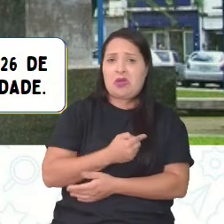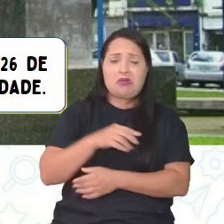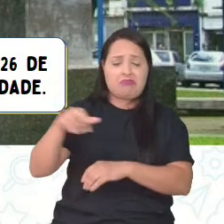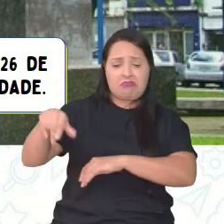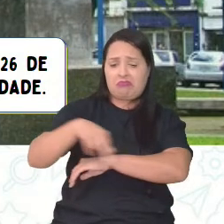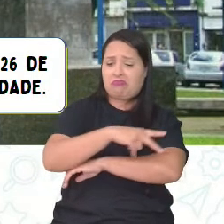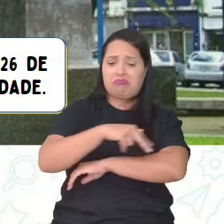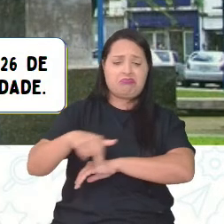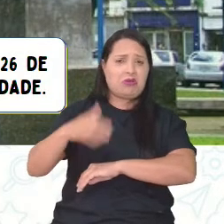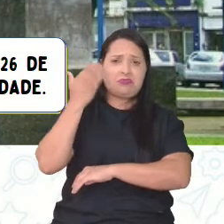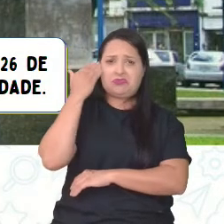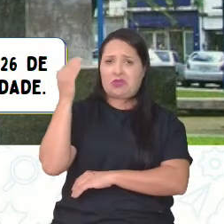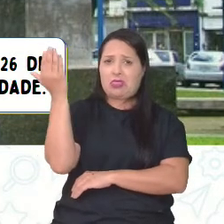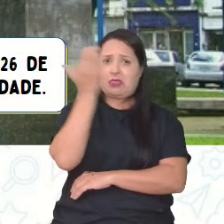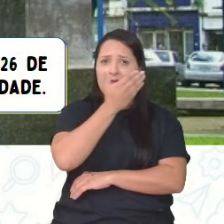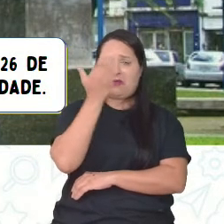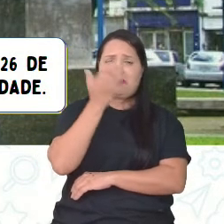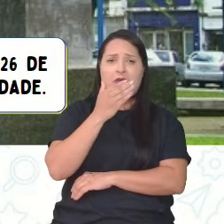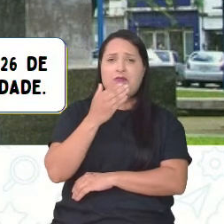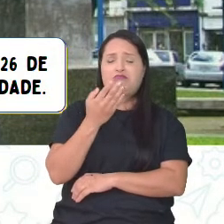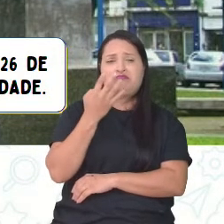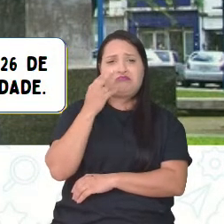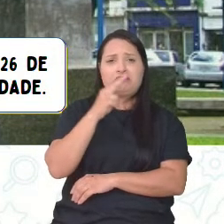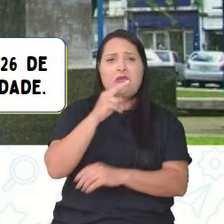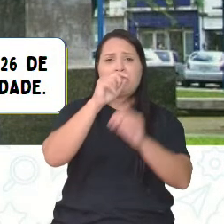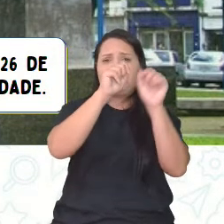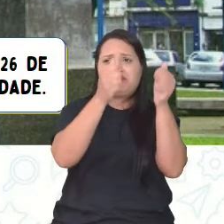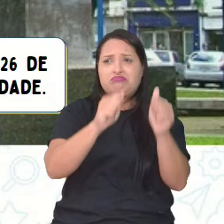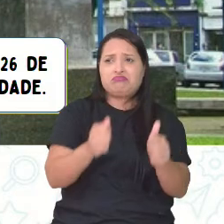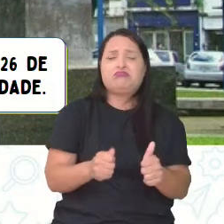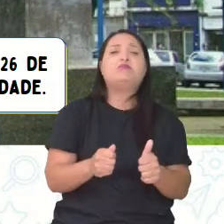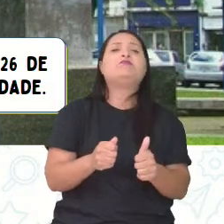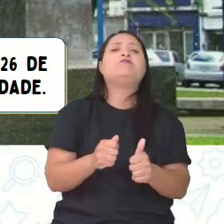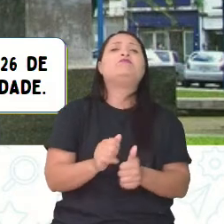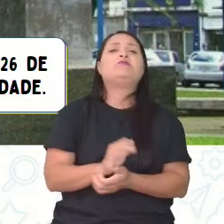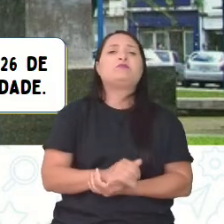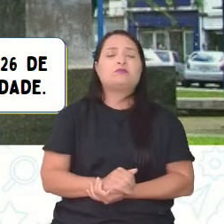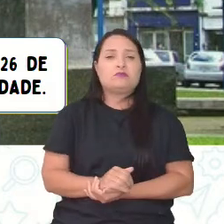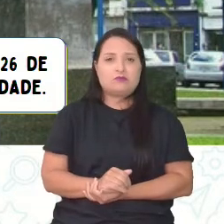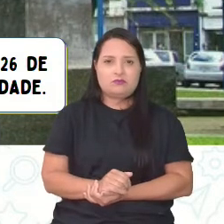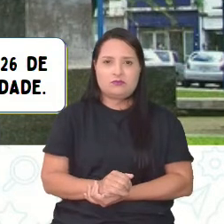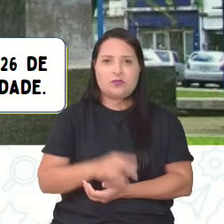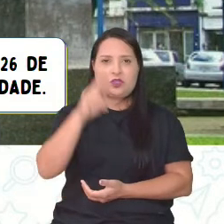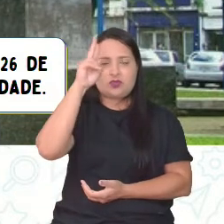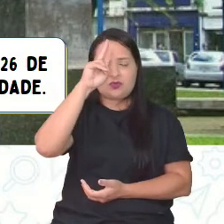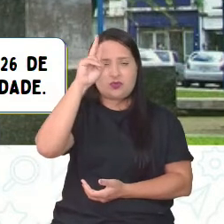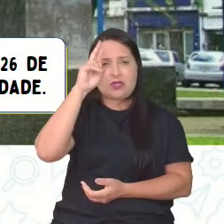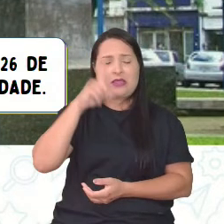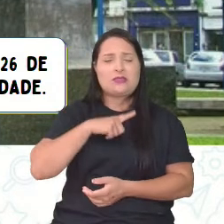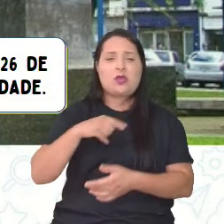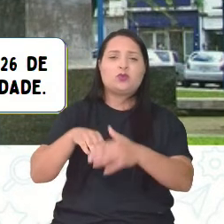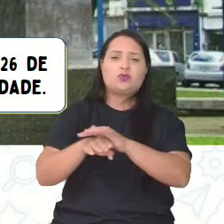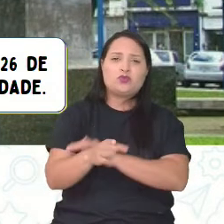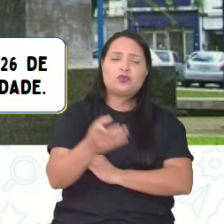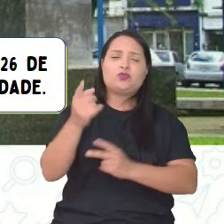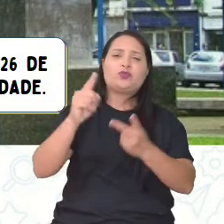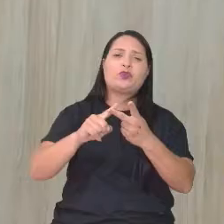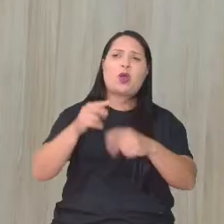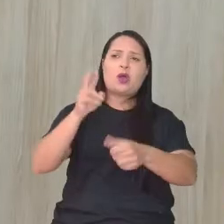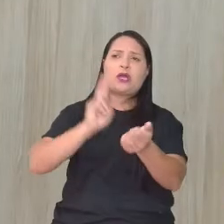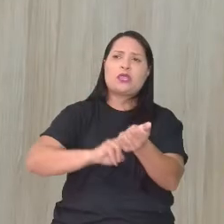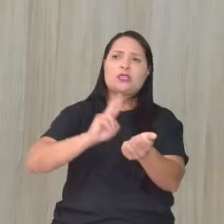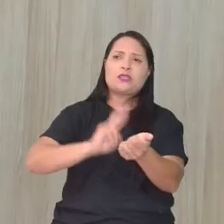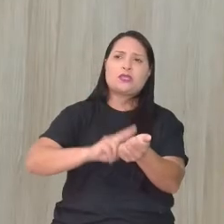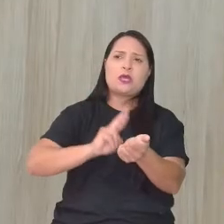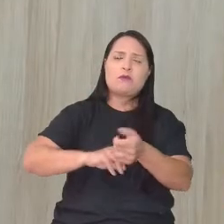nem sabe que existe esse monumento. E esse monumento aí traz, né, costumes, os ritmos também,